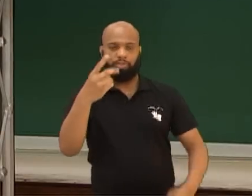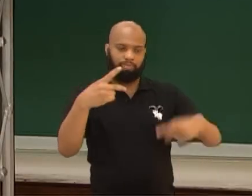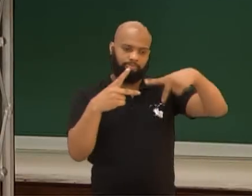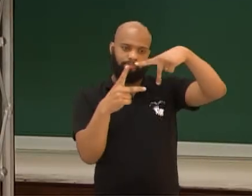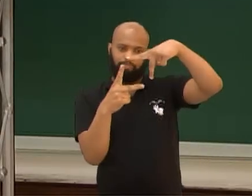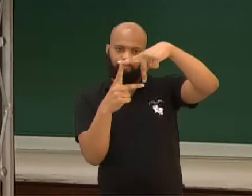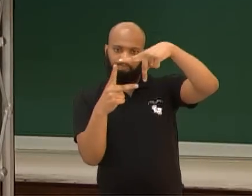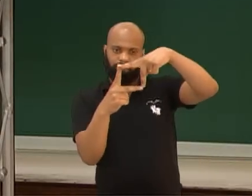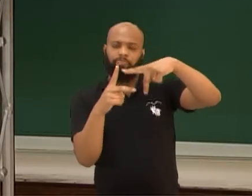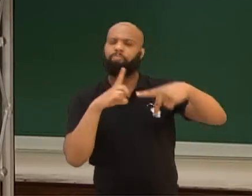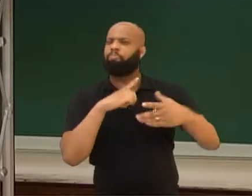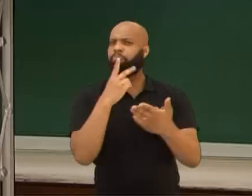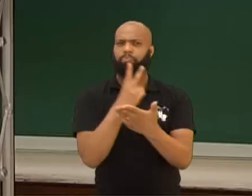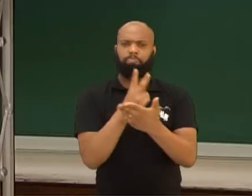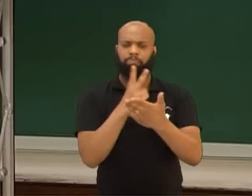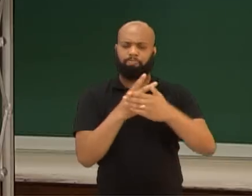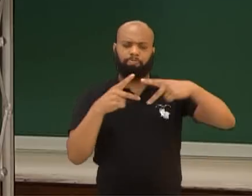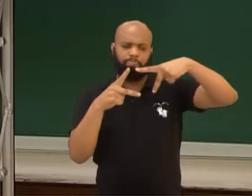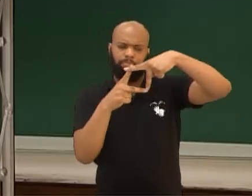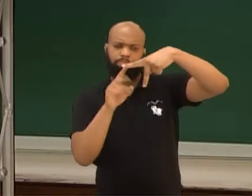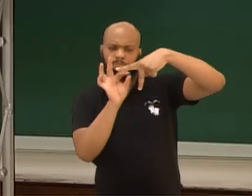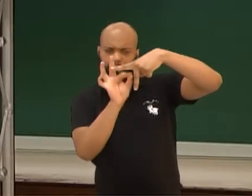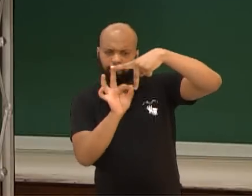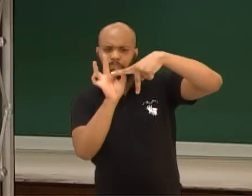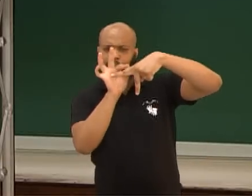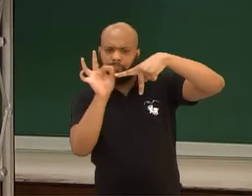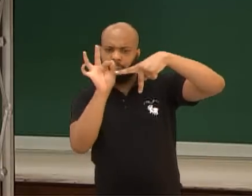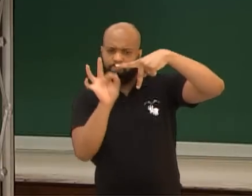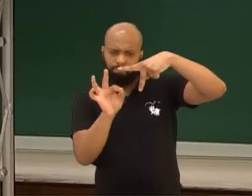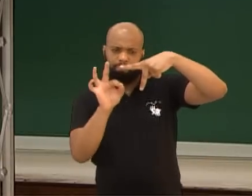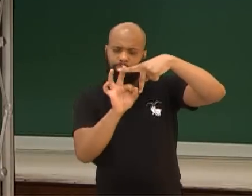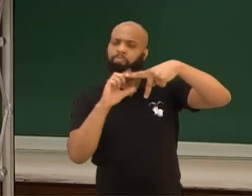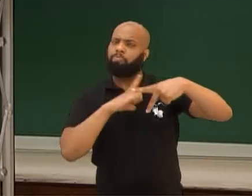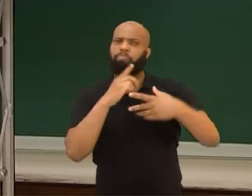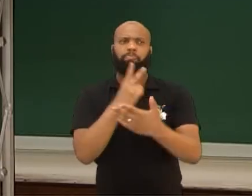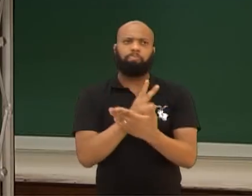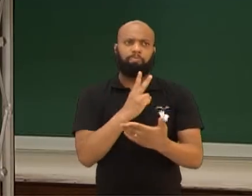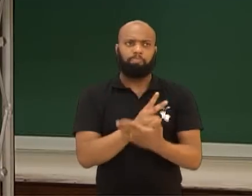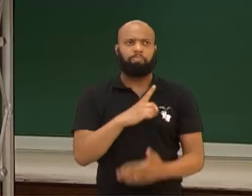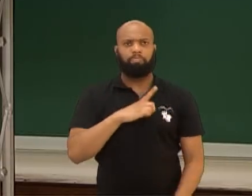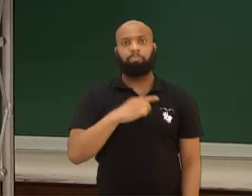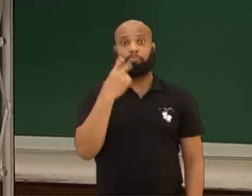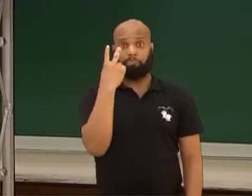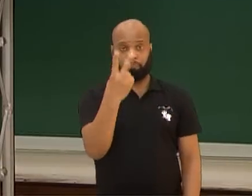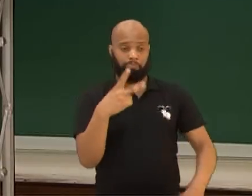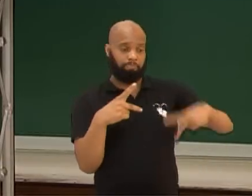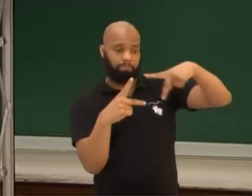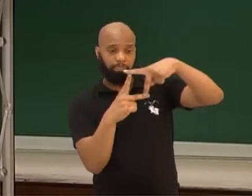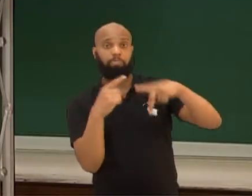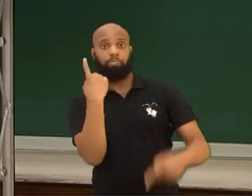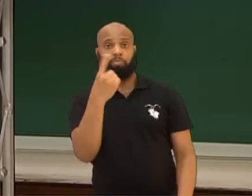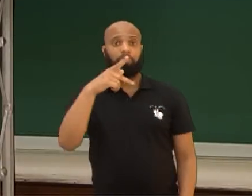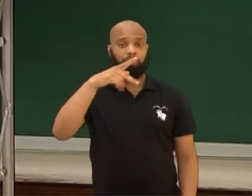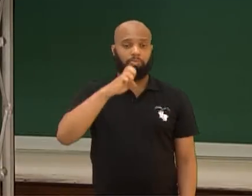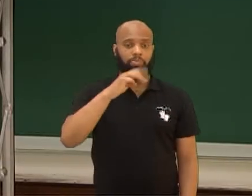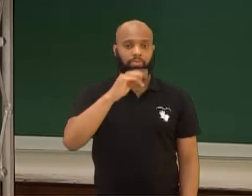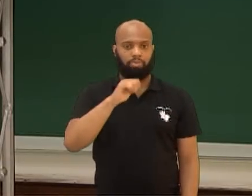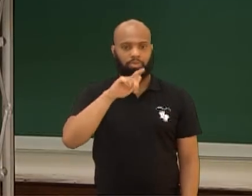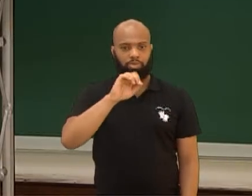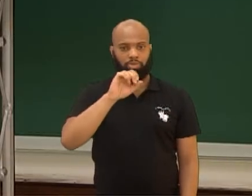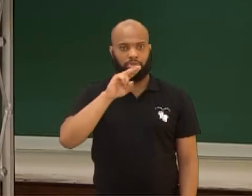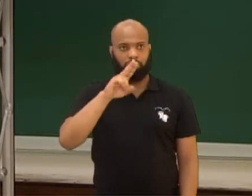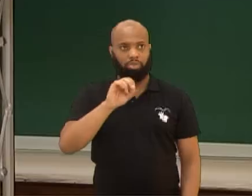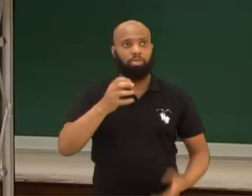com lados de mesma medida. Então, quer dizer, né, o quadrado, né? Então, aqui é um quadrado, aqui é o meu pentágono. Qual a medida do